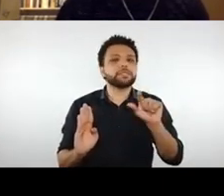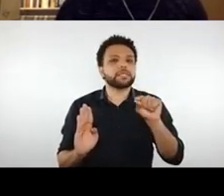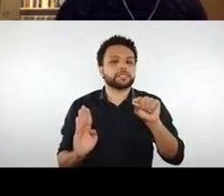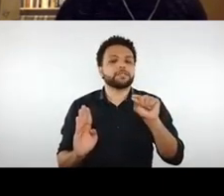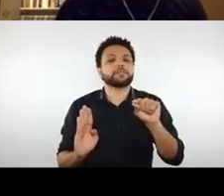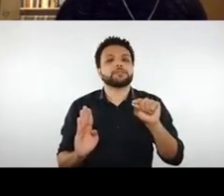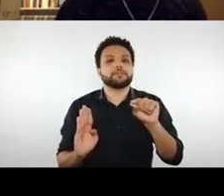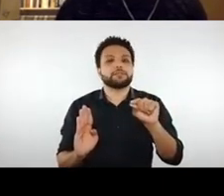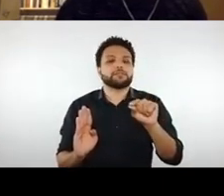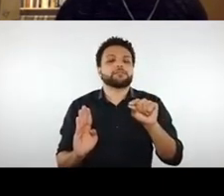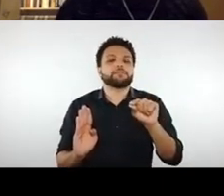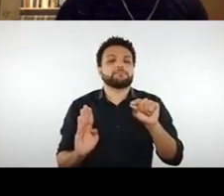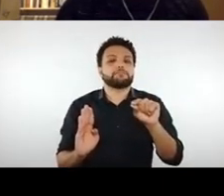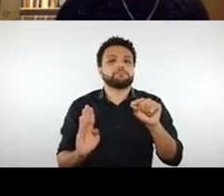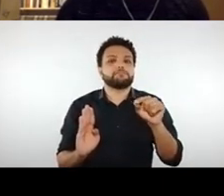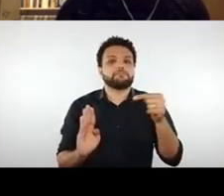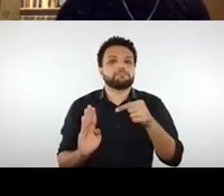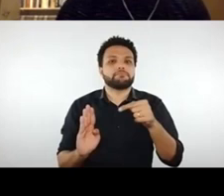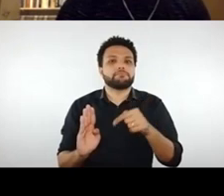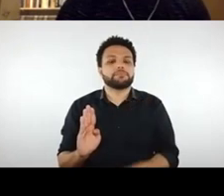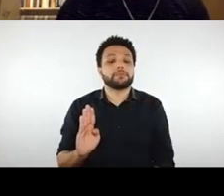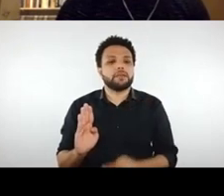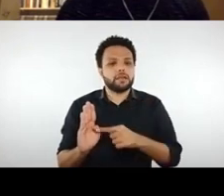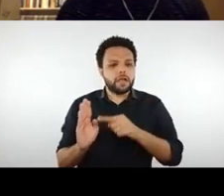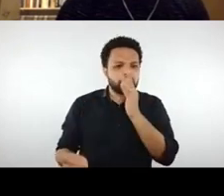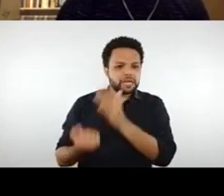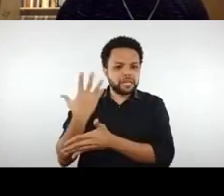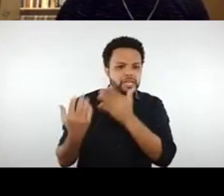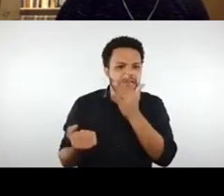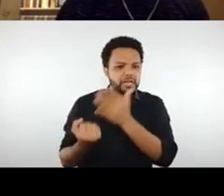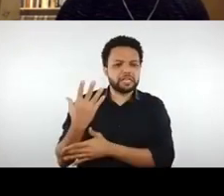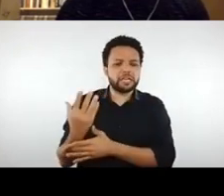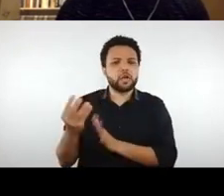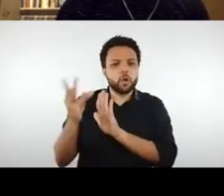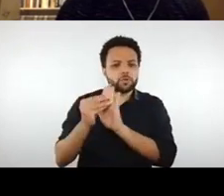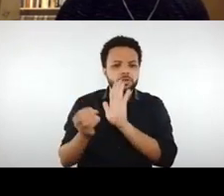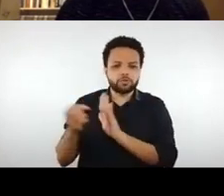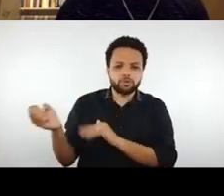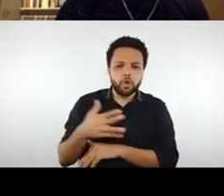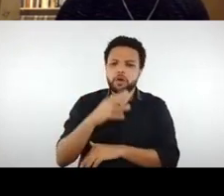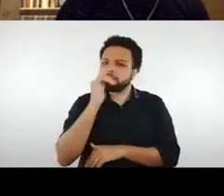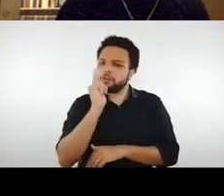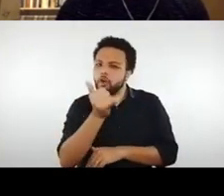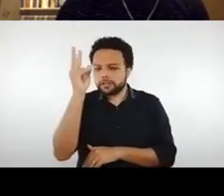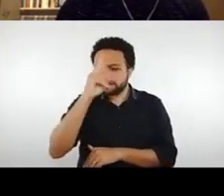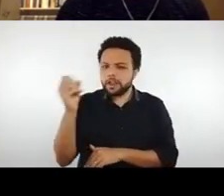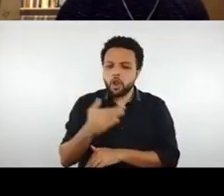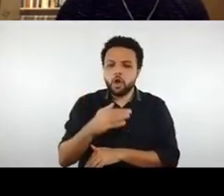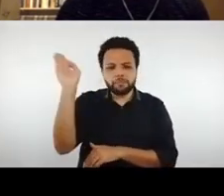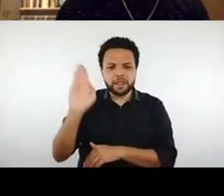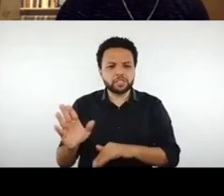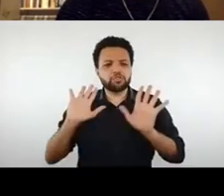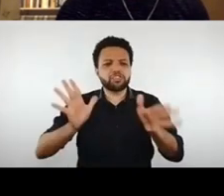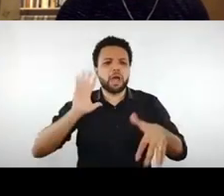um criador de boas histórias, um detentor de conteúdo. Isso, quando a gente criou o projeto de exportação, era uma questão